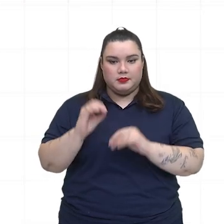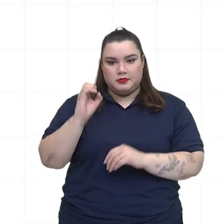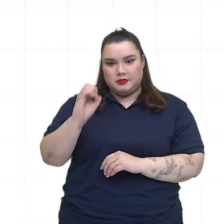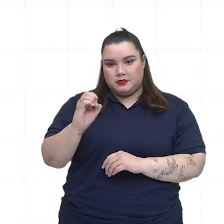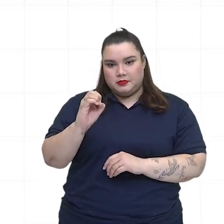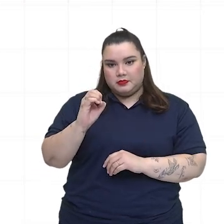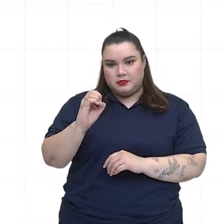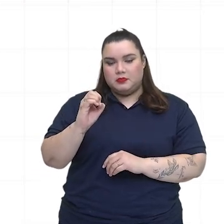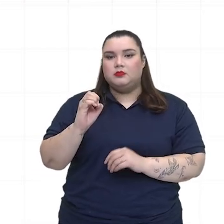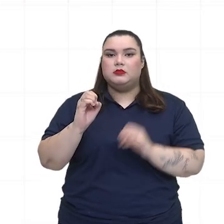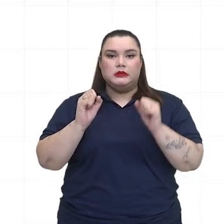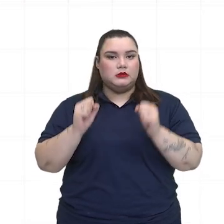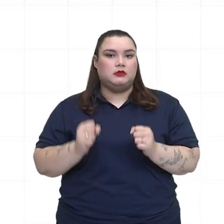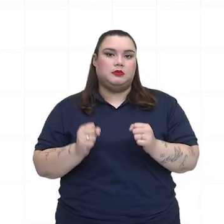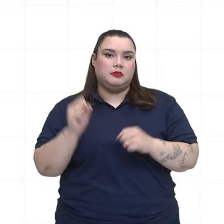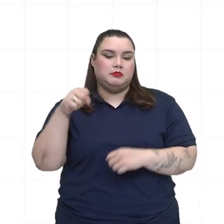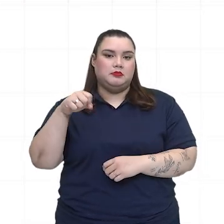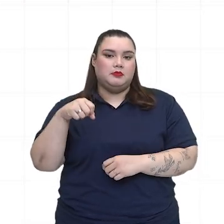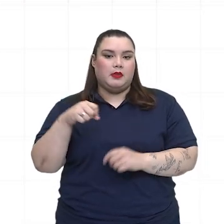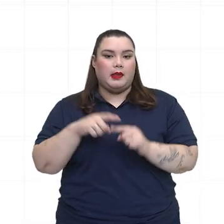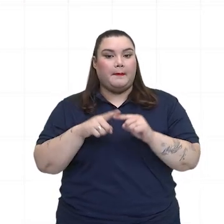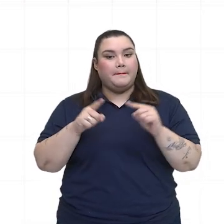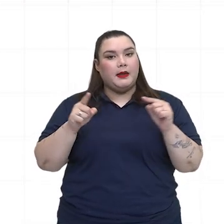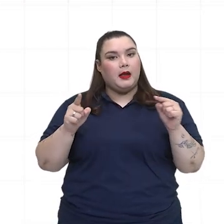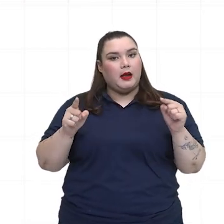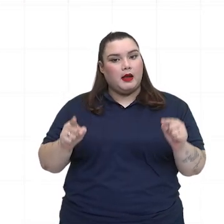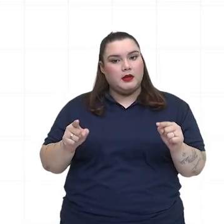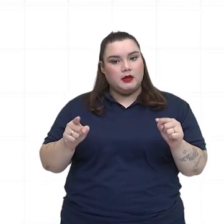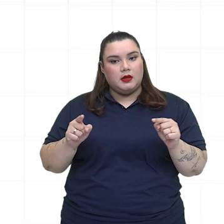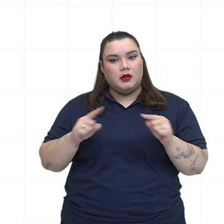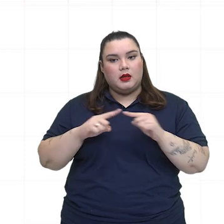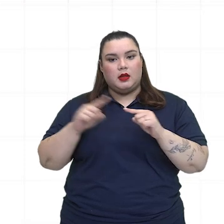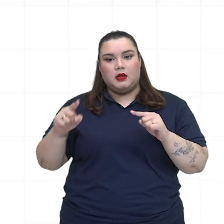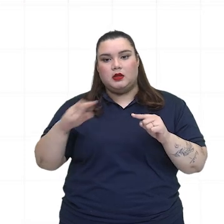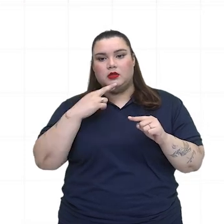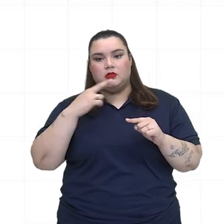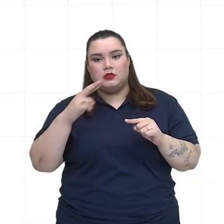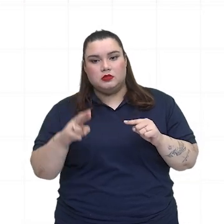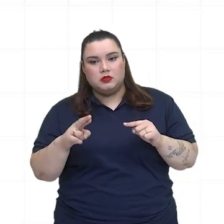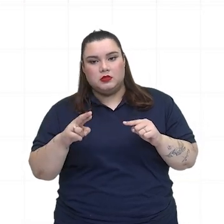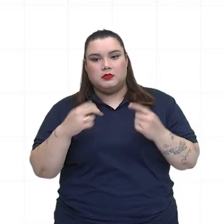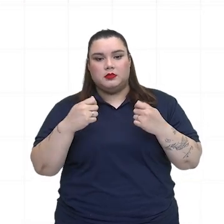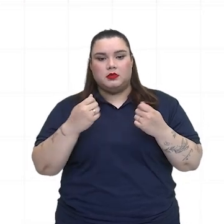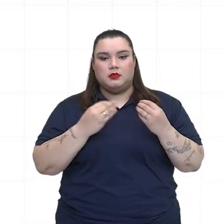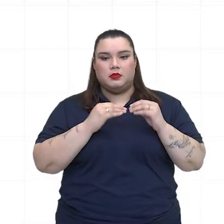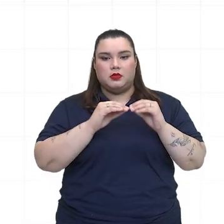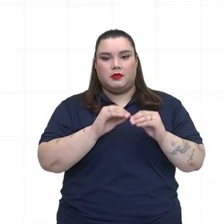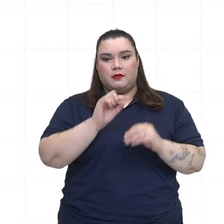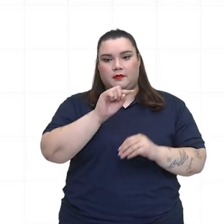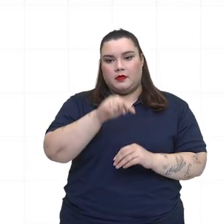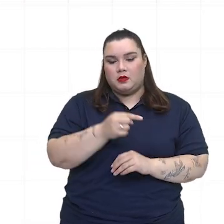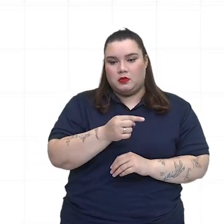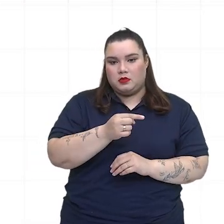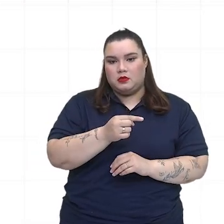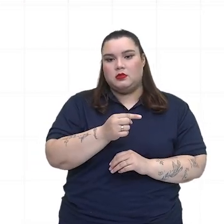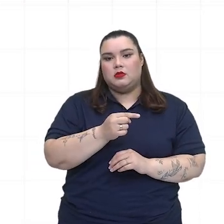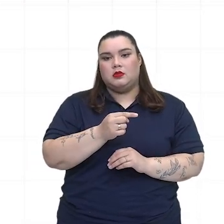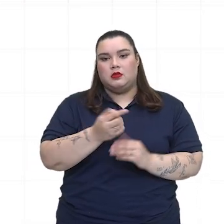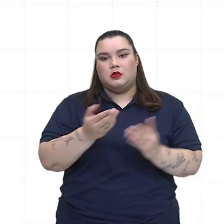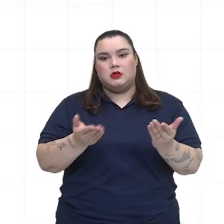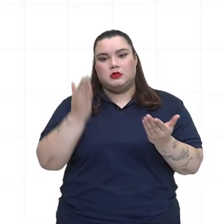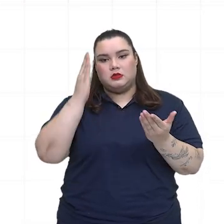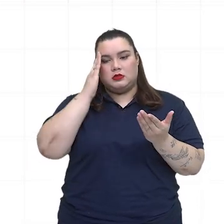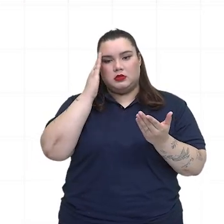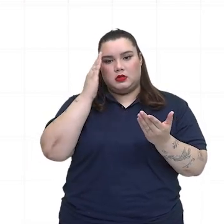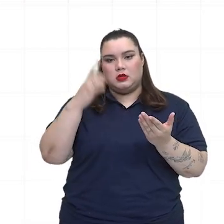da mesma forma? Posso. Só que com o porém. Lá no resultado a gente vai acrescentar uma vírgula, que aí nós já